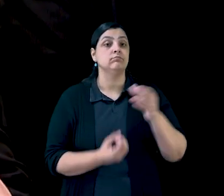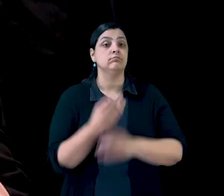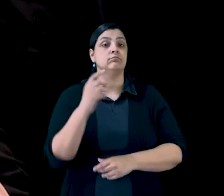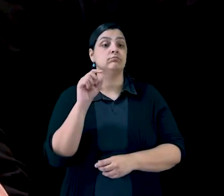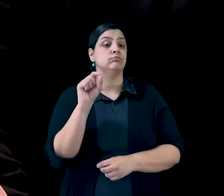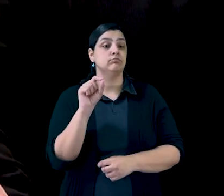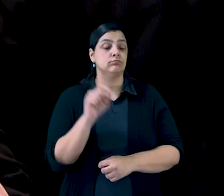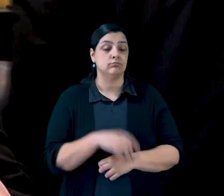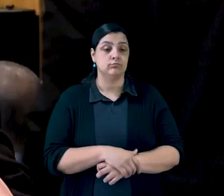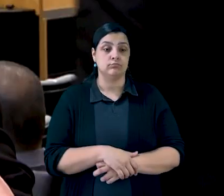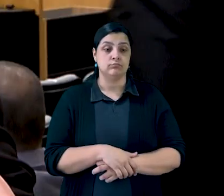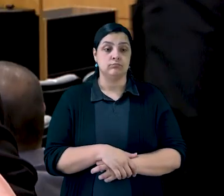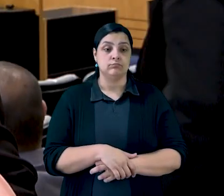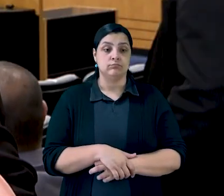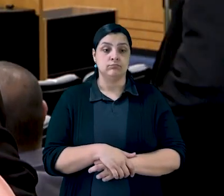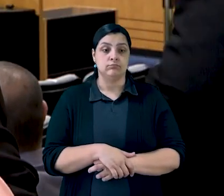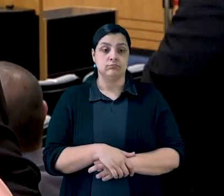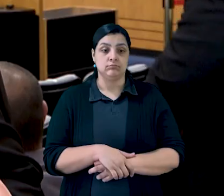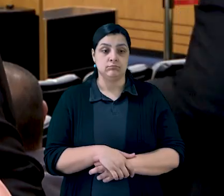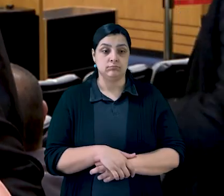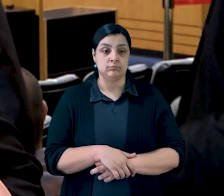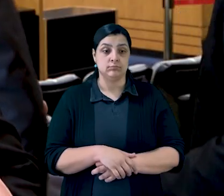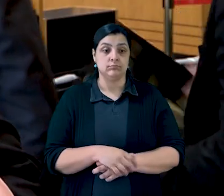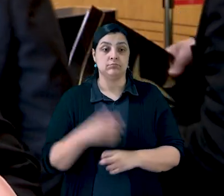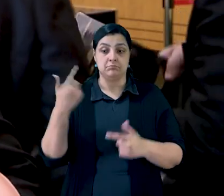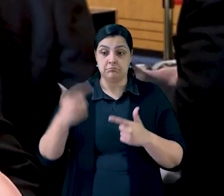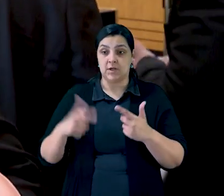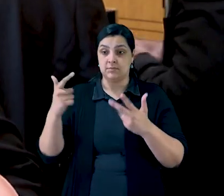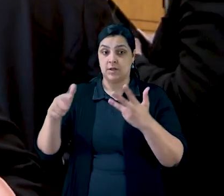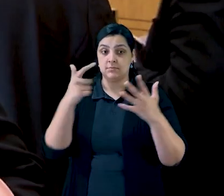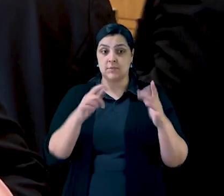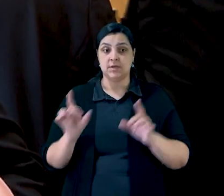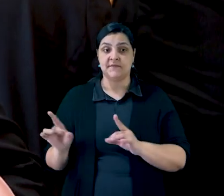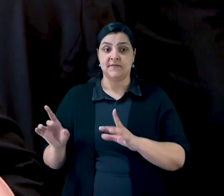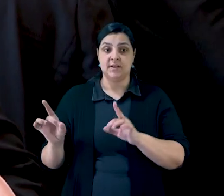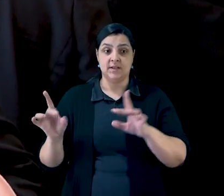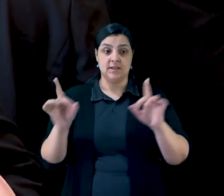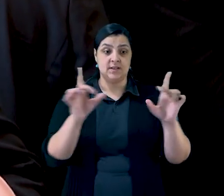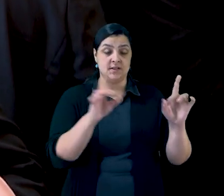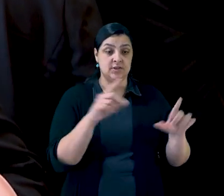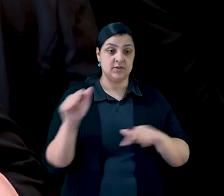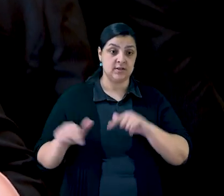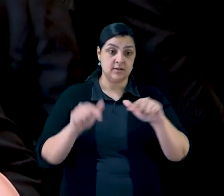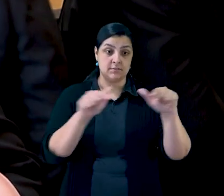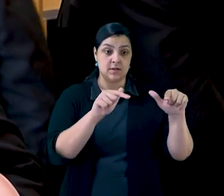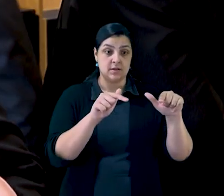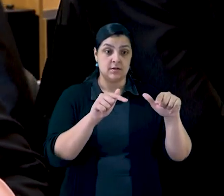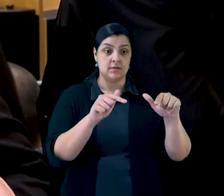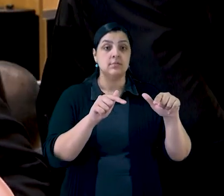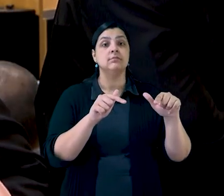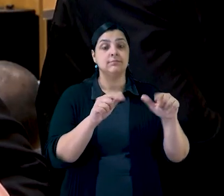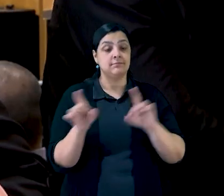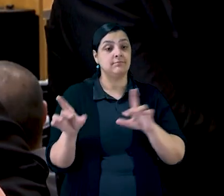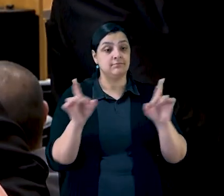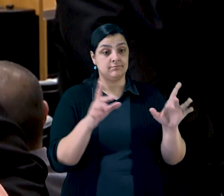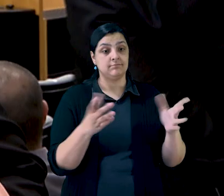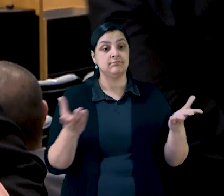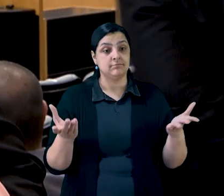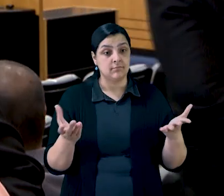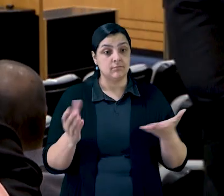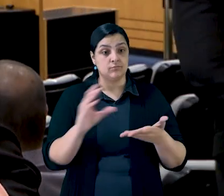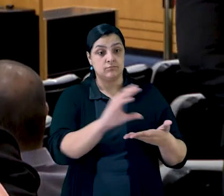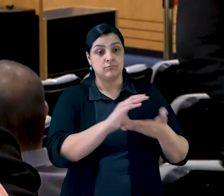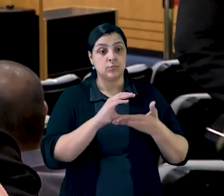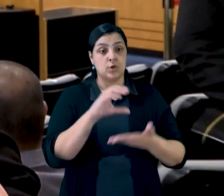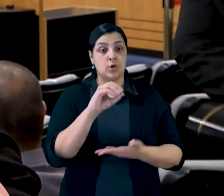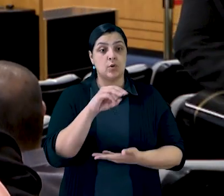teve a origem como quanto mais ele vende, quanto mais ele trabalha, mais ele vende. Né? Ou